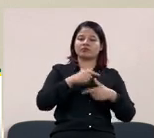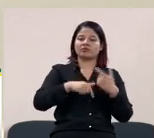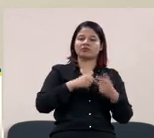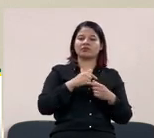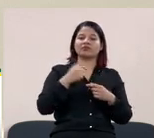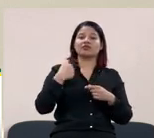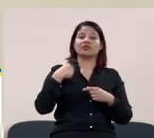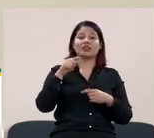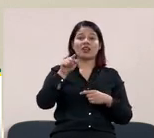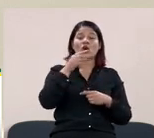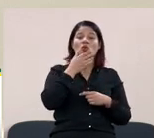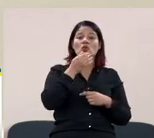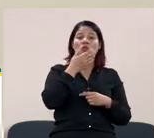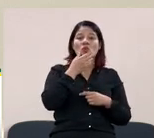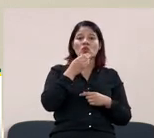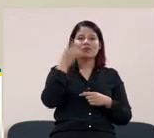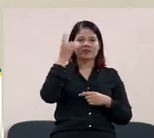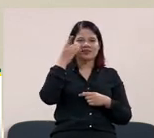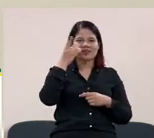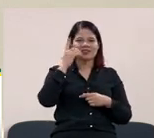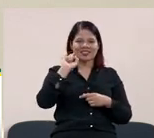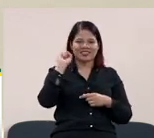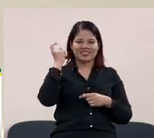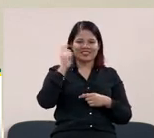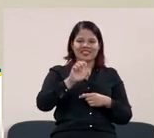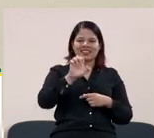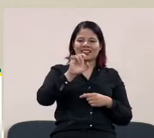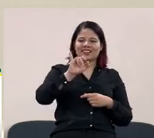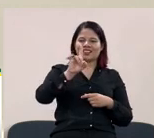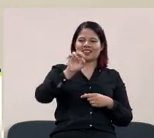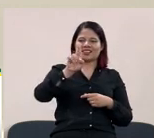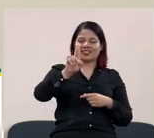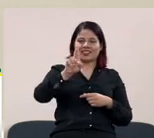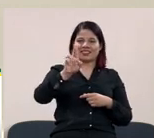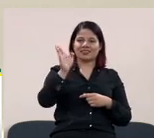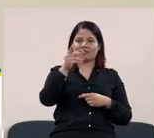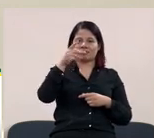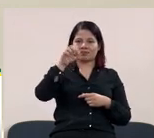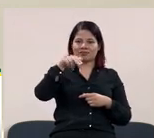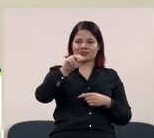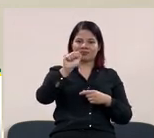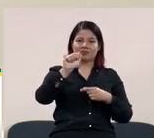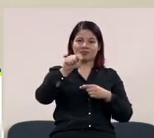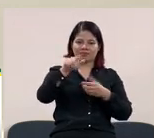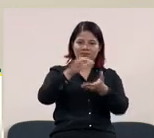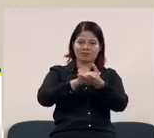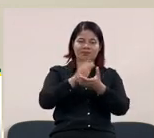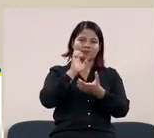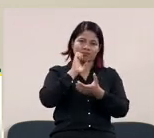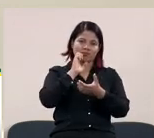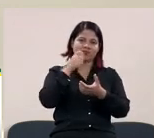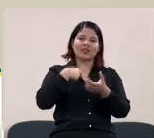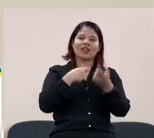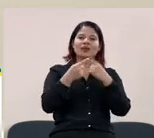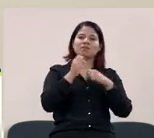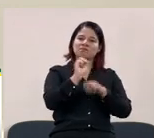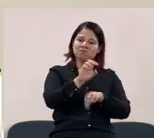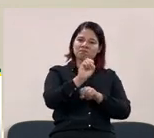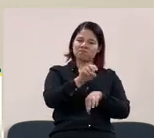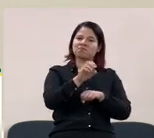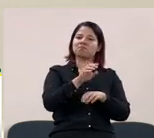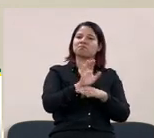deputado Eider Pena. Lecionava Fisiologia para o Eider Pena. Então, eu tenho uma história, eu gosto muito de